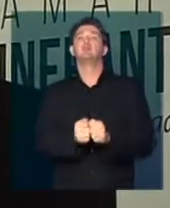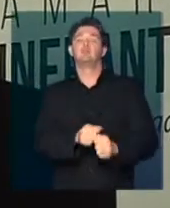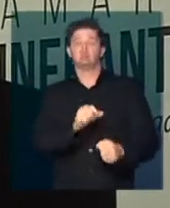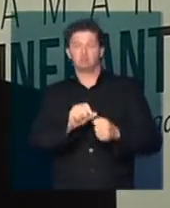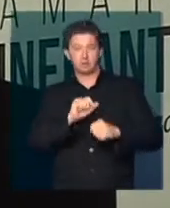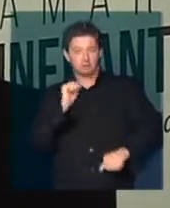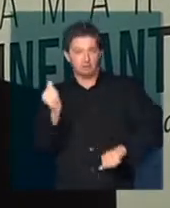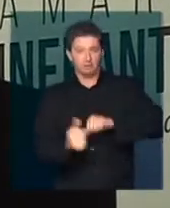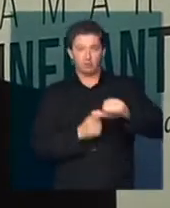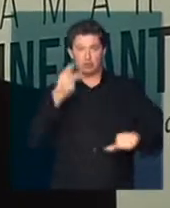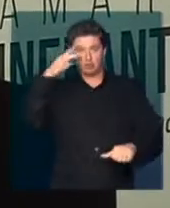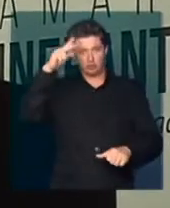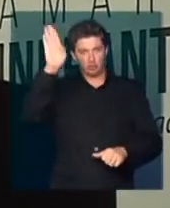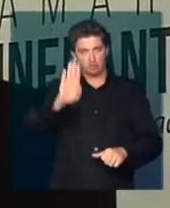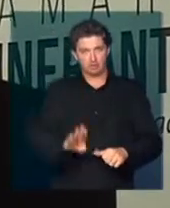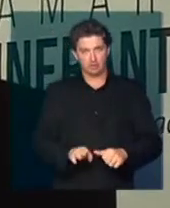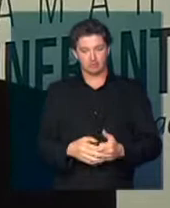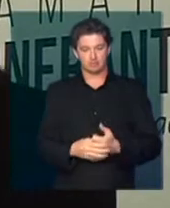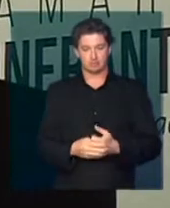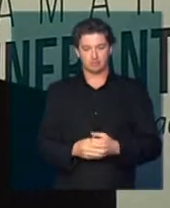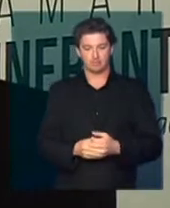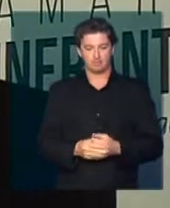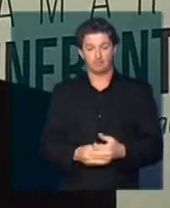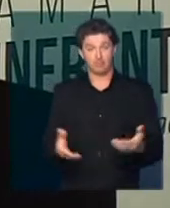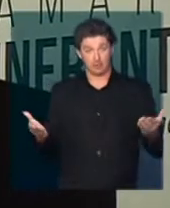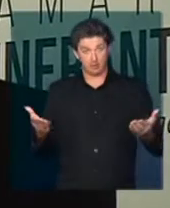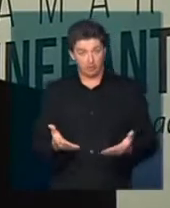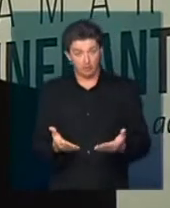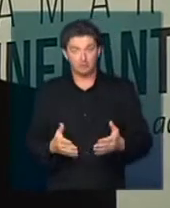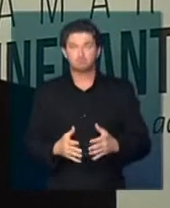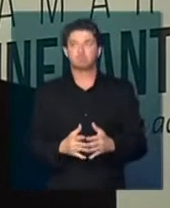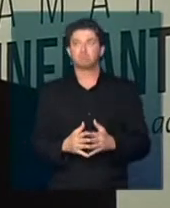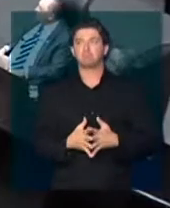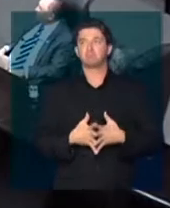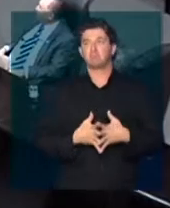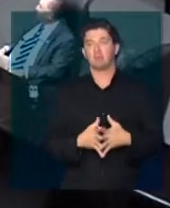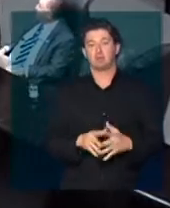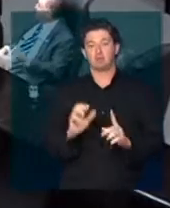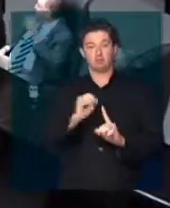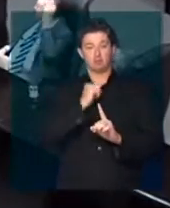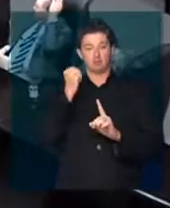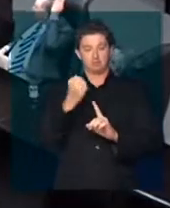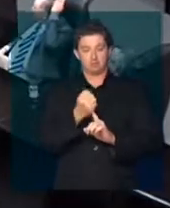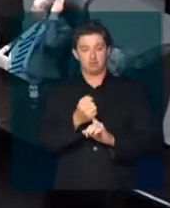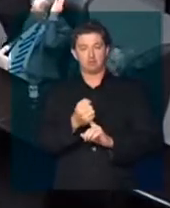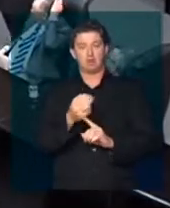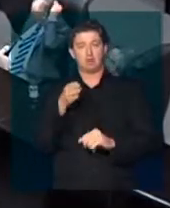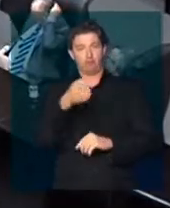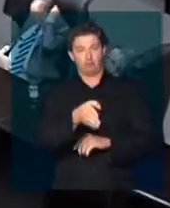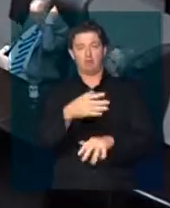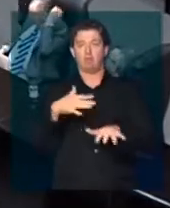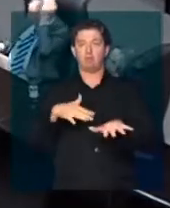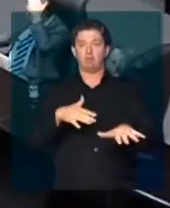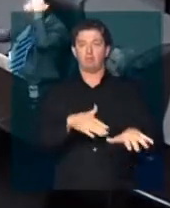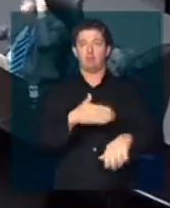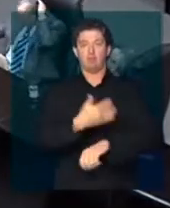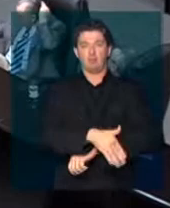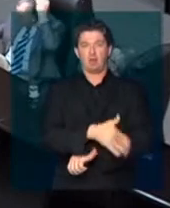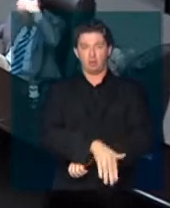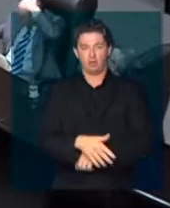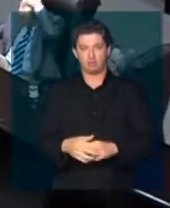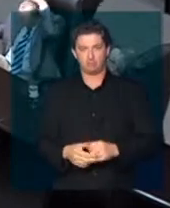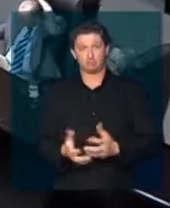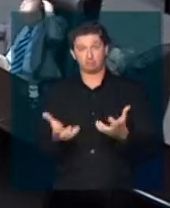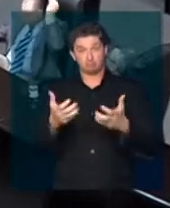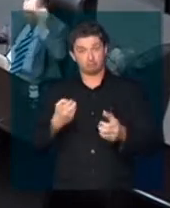e mudar a história desse país. Nesse momento, presidente, a sociedade vai nas ruas, estão as ruas para